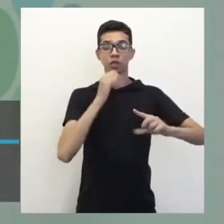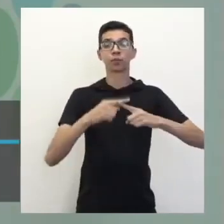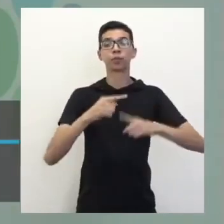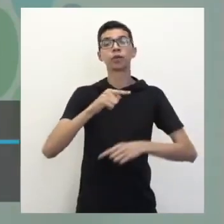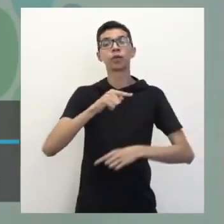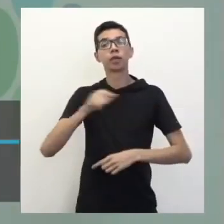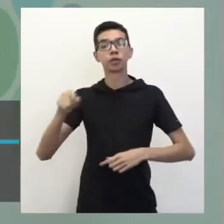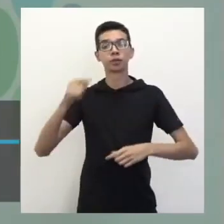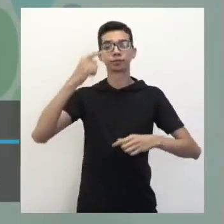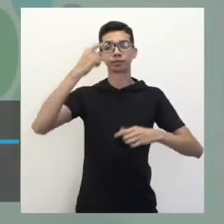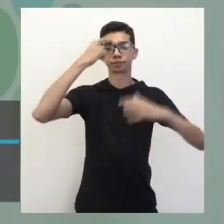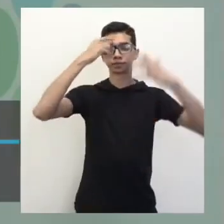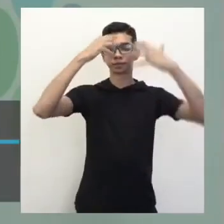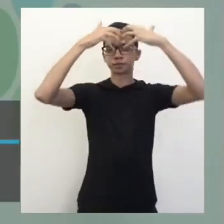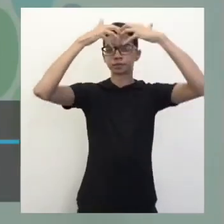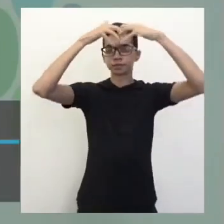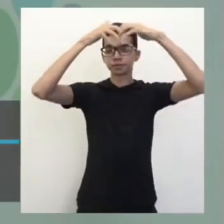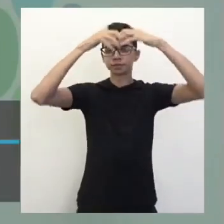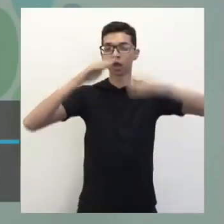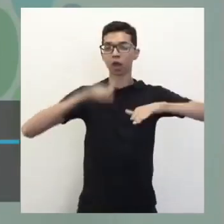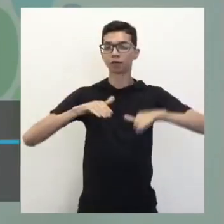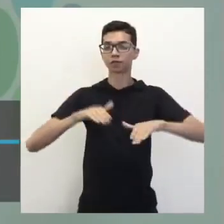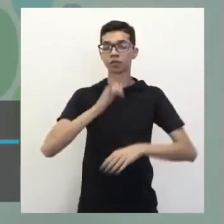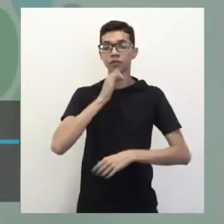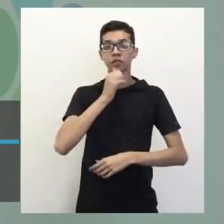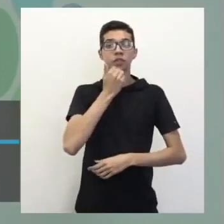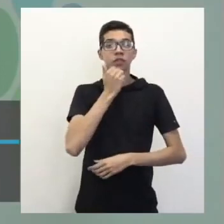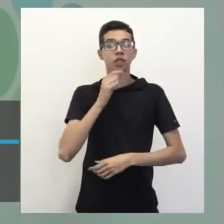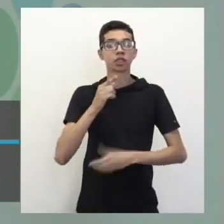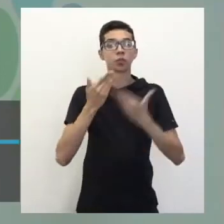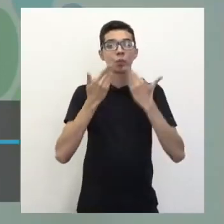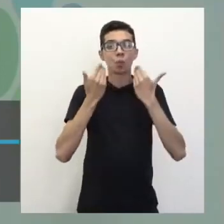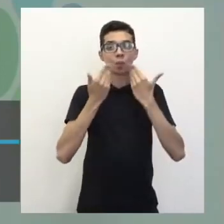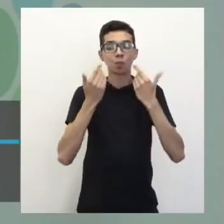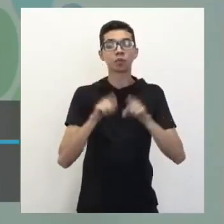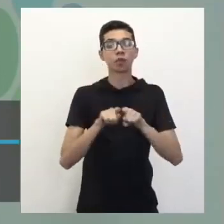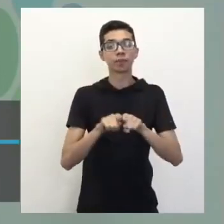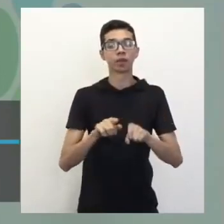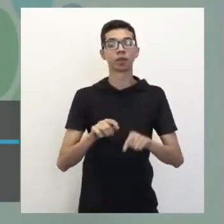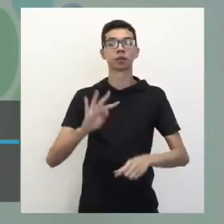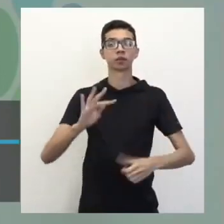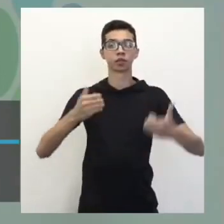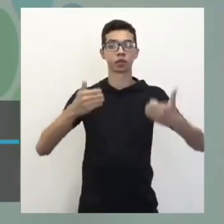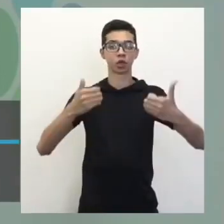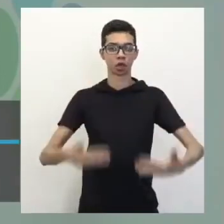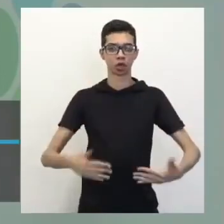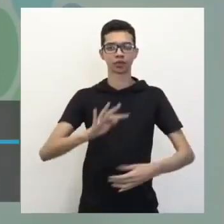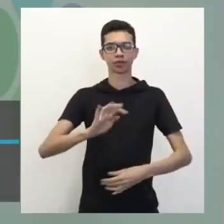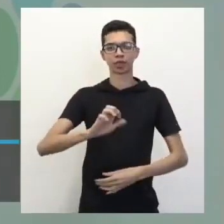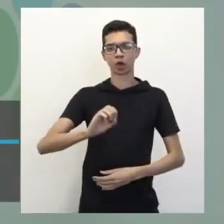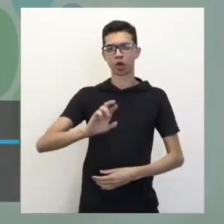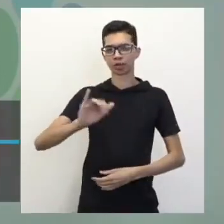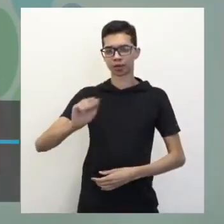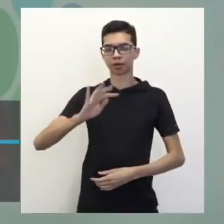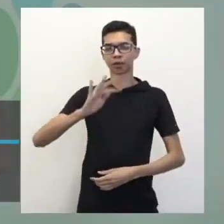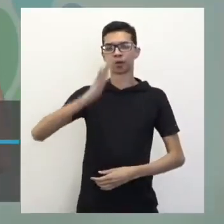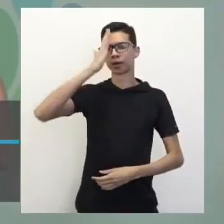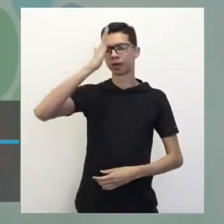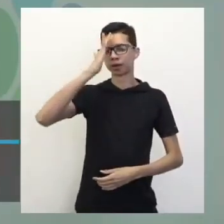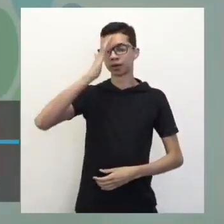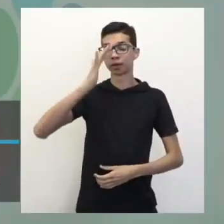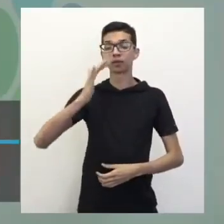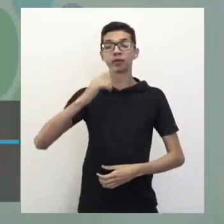construção, às vezes dita científica, teórica, para fundamentar, para legitimar isso. Outros vão dizer, não, é uma